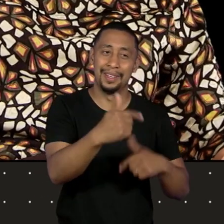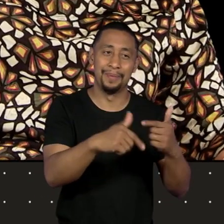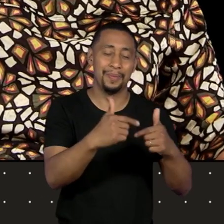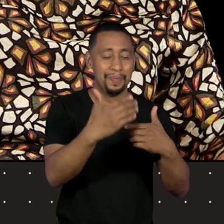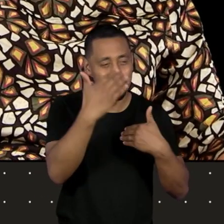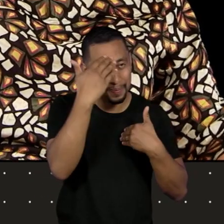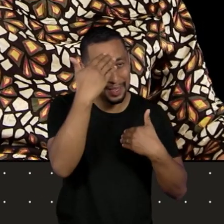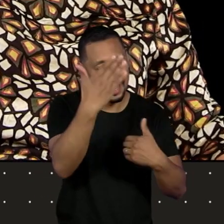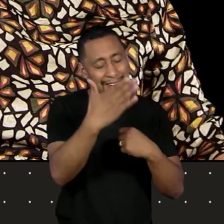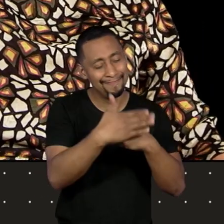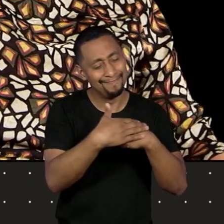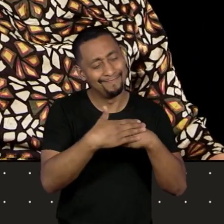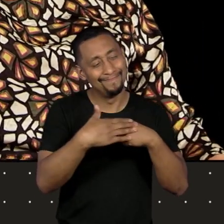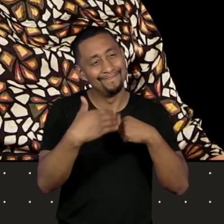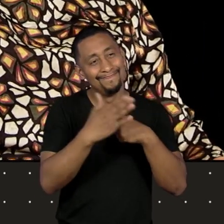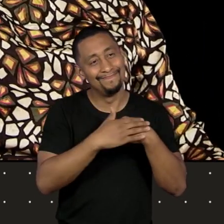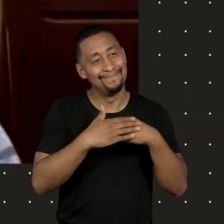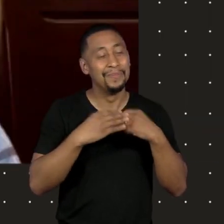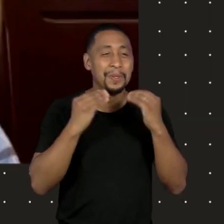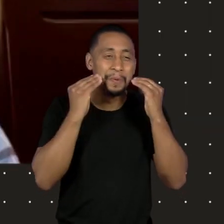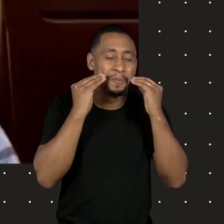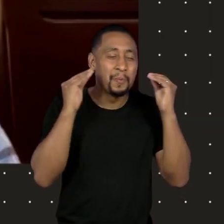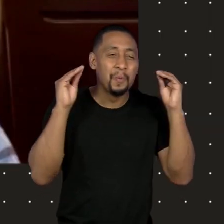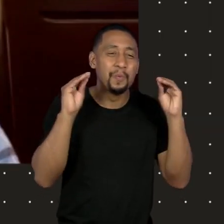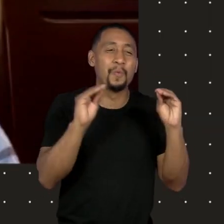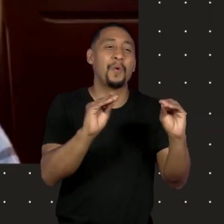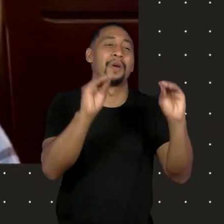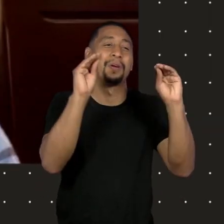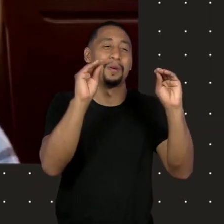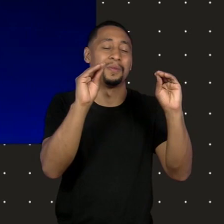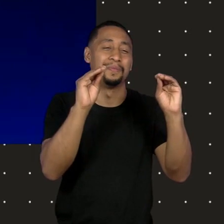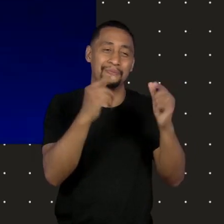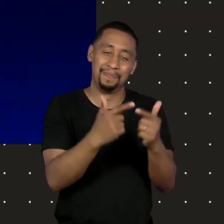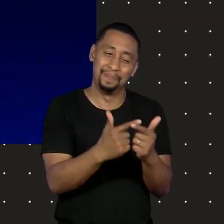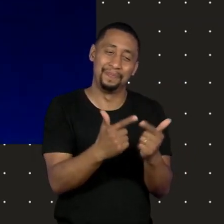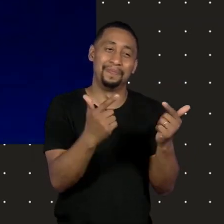de sempre e um grande beijo. Tudo de bom.